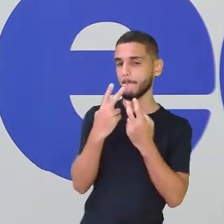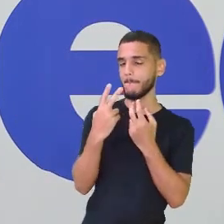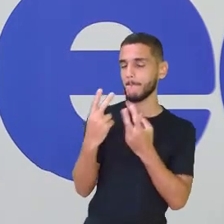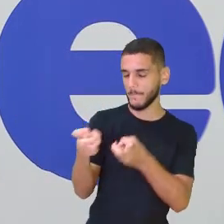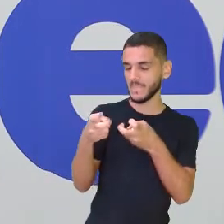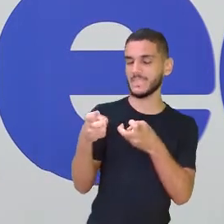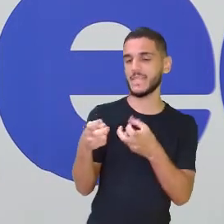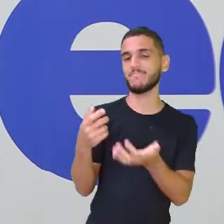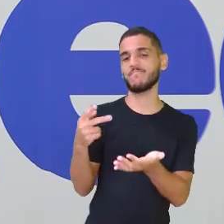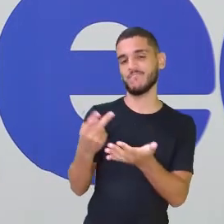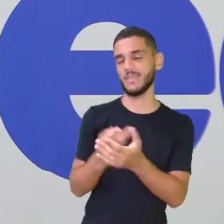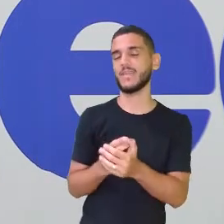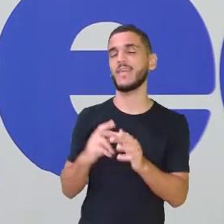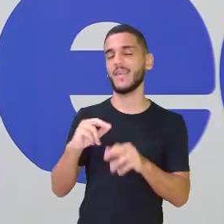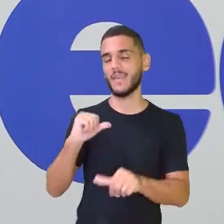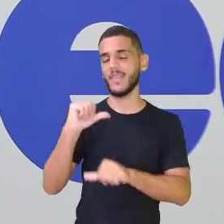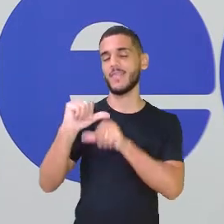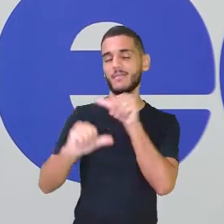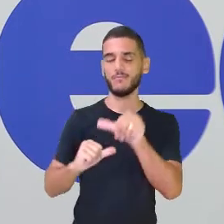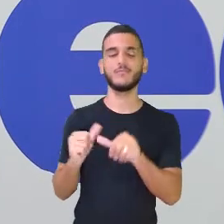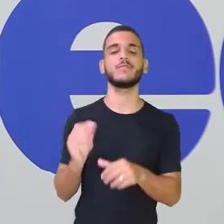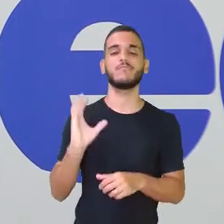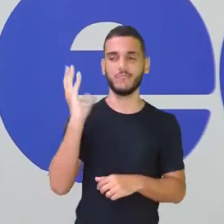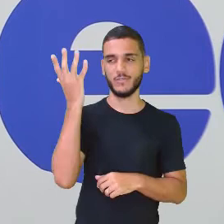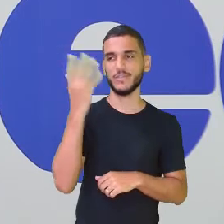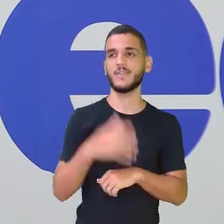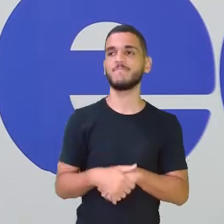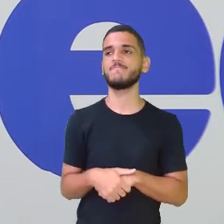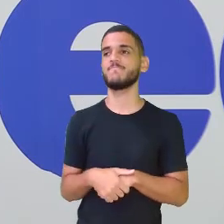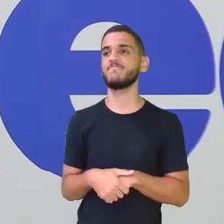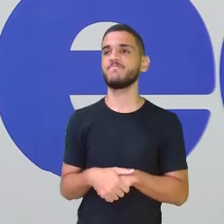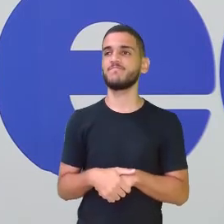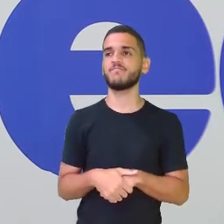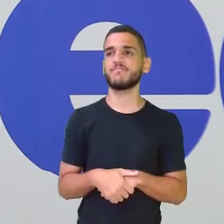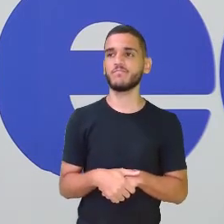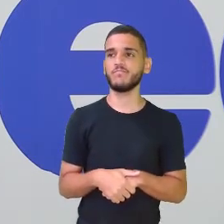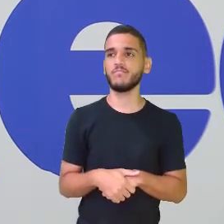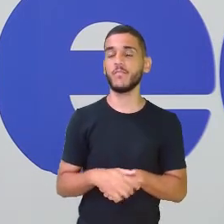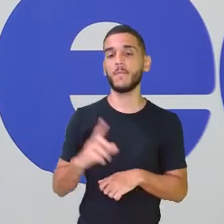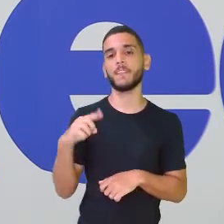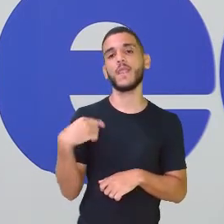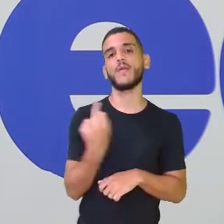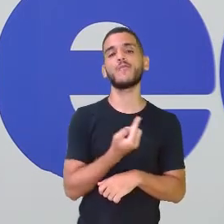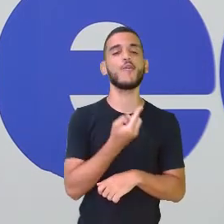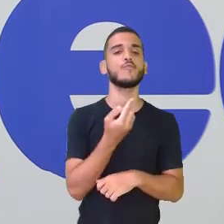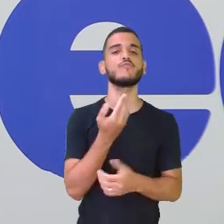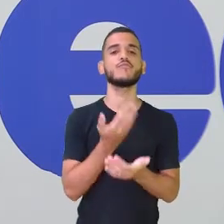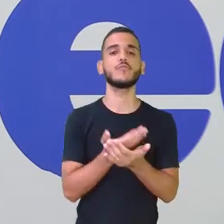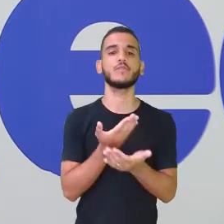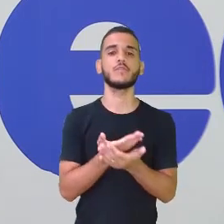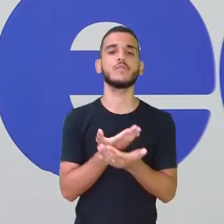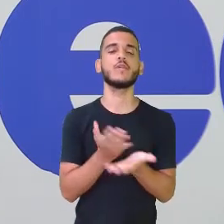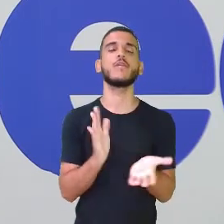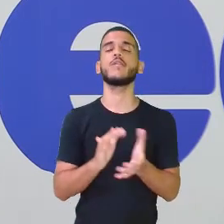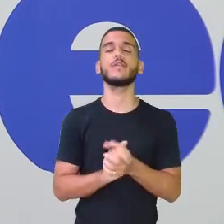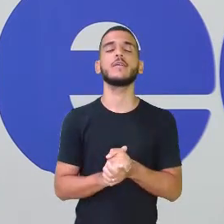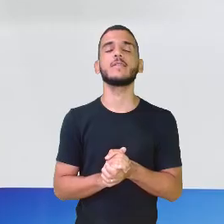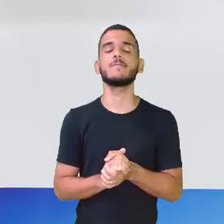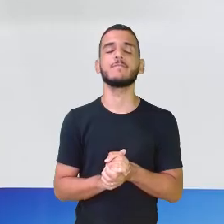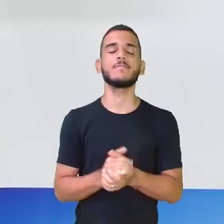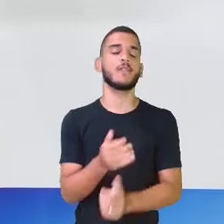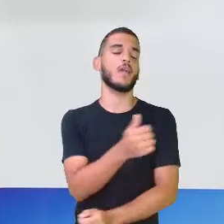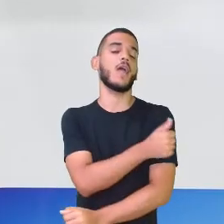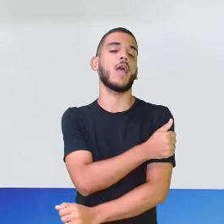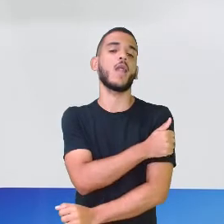É uma diferença incrível. gritante. Aqui a gente pode observar. E os nossos estudantes falaram alguma coisa? Ficaram com alguma